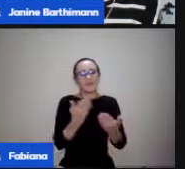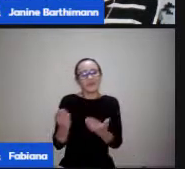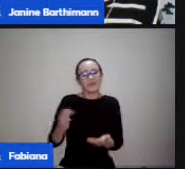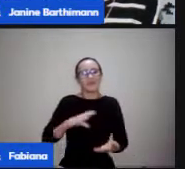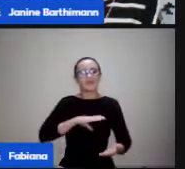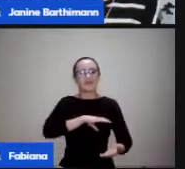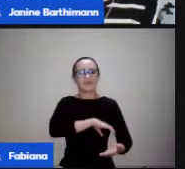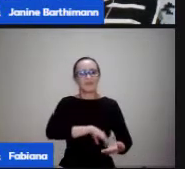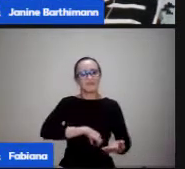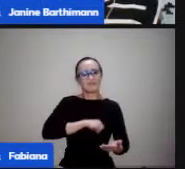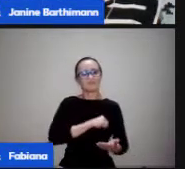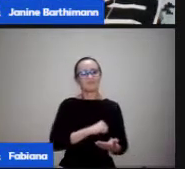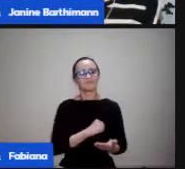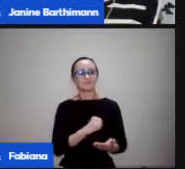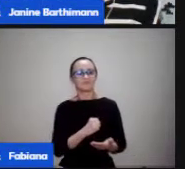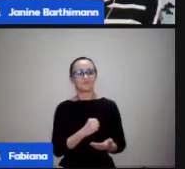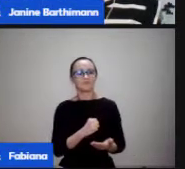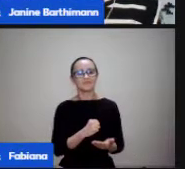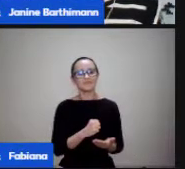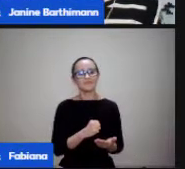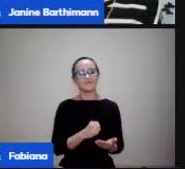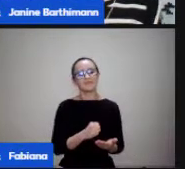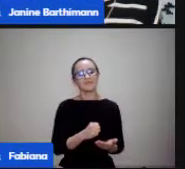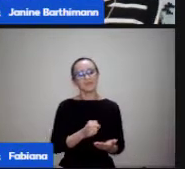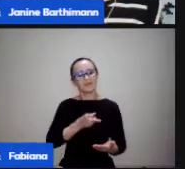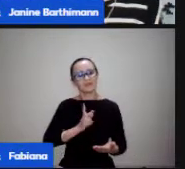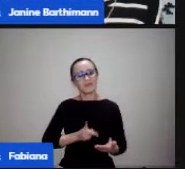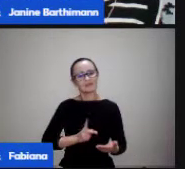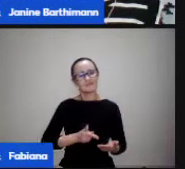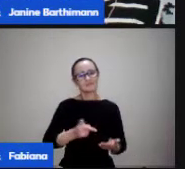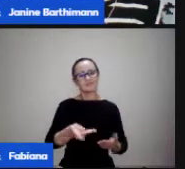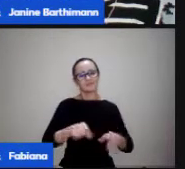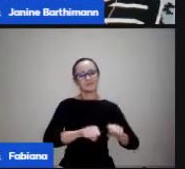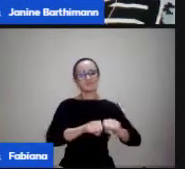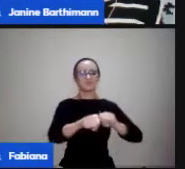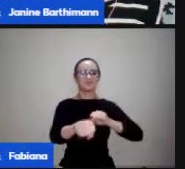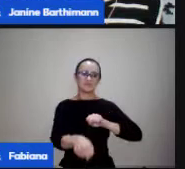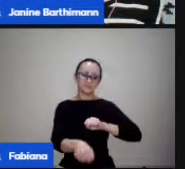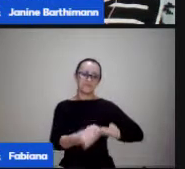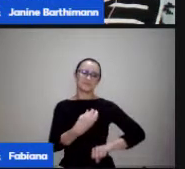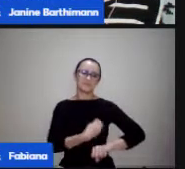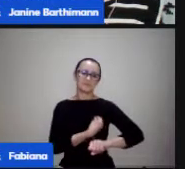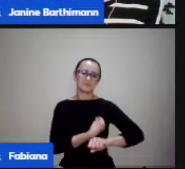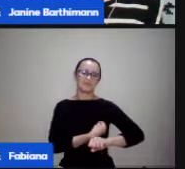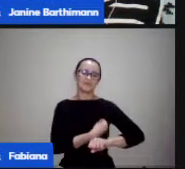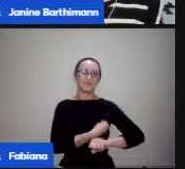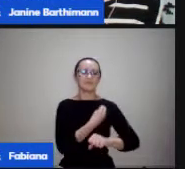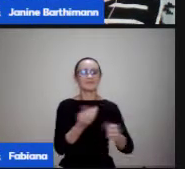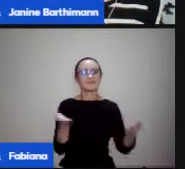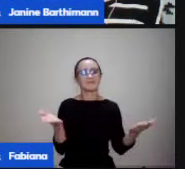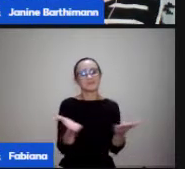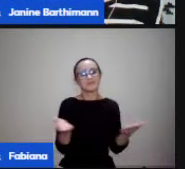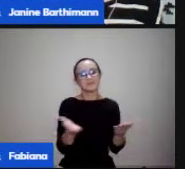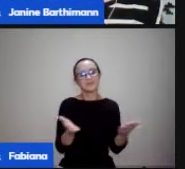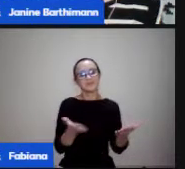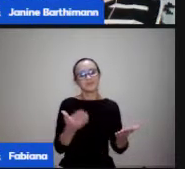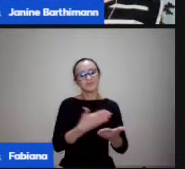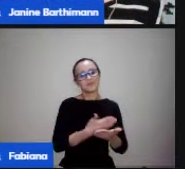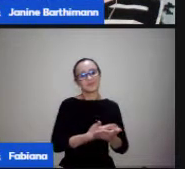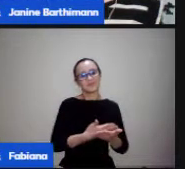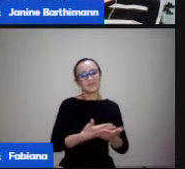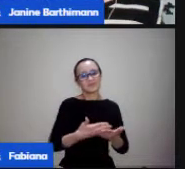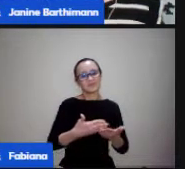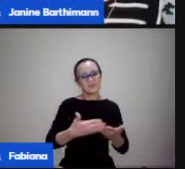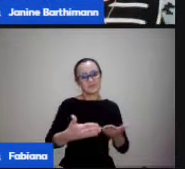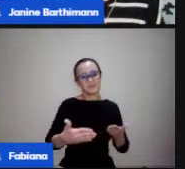todos, em todas as formações, e que hoje está iniciando essa